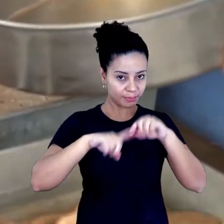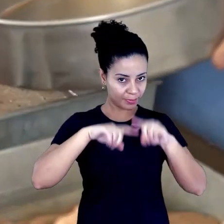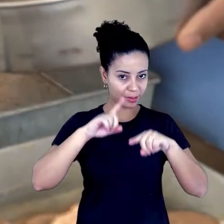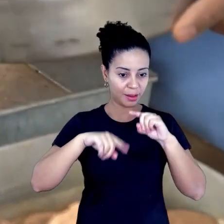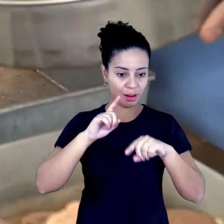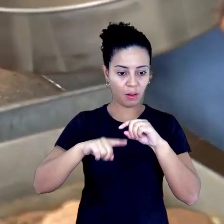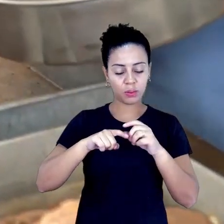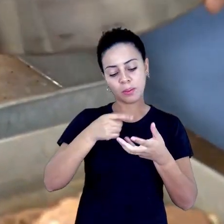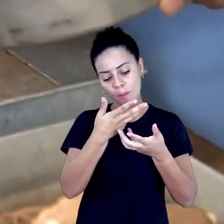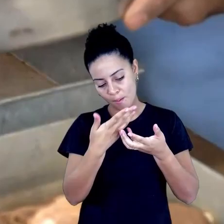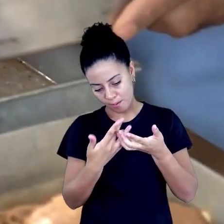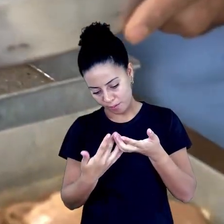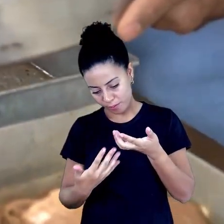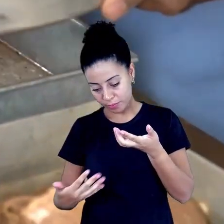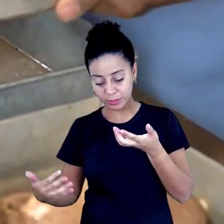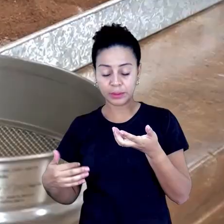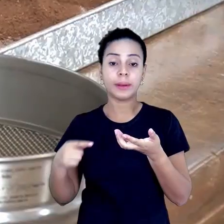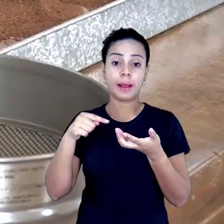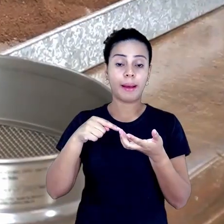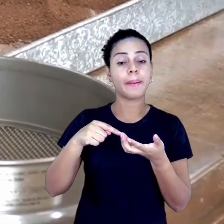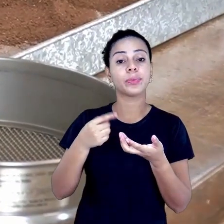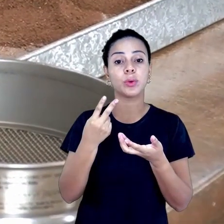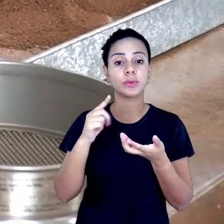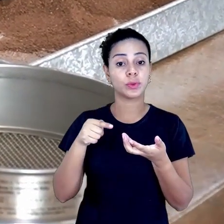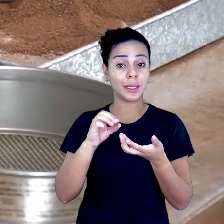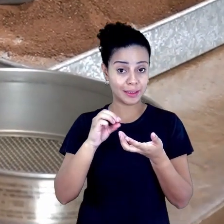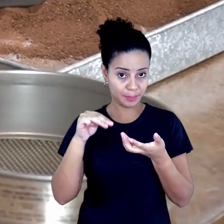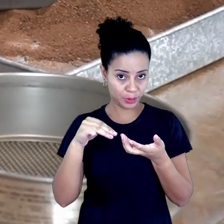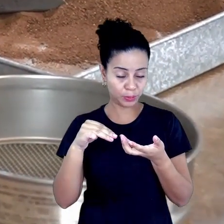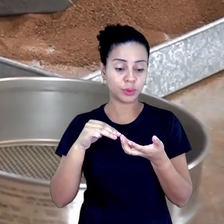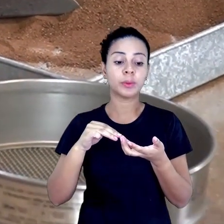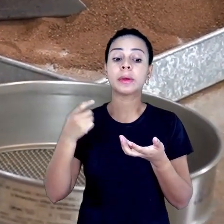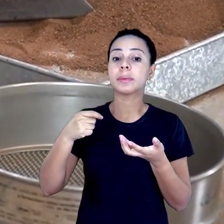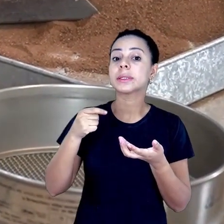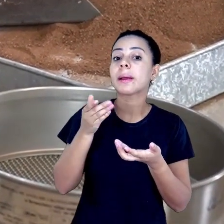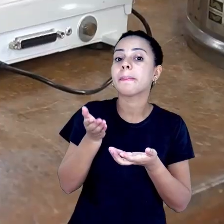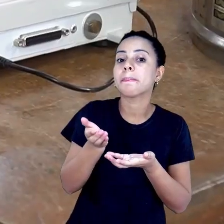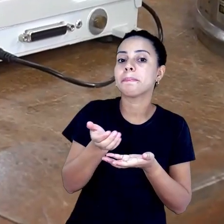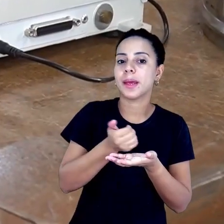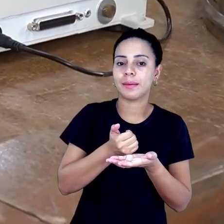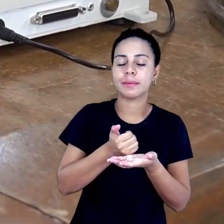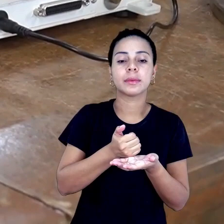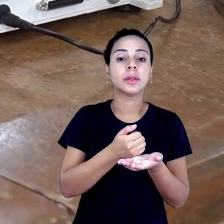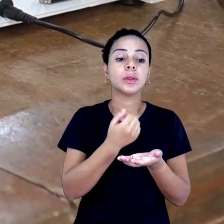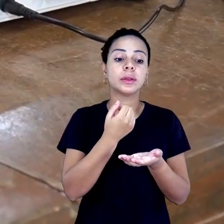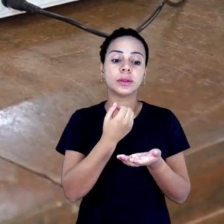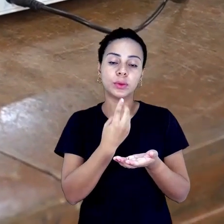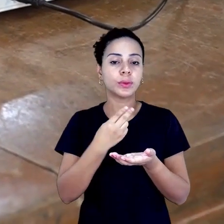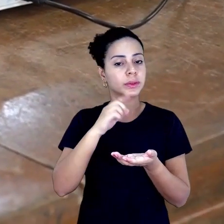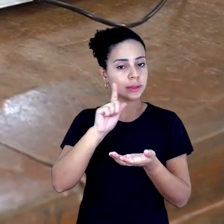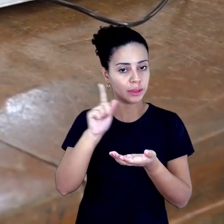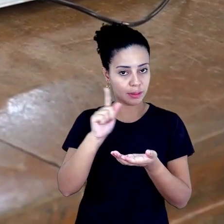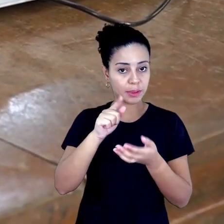Do material passado na peneira de 2,0 mm, toma-se cerca de 100 gramas para 3 determinações